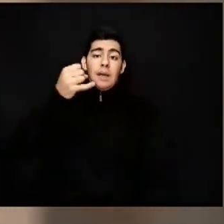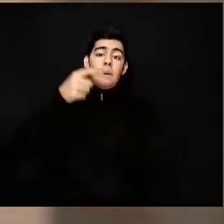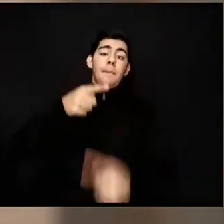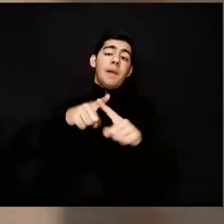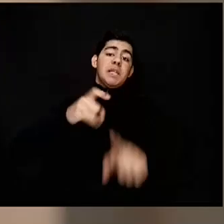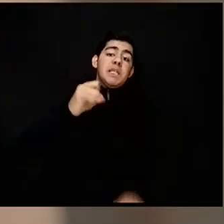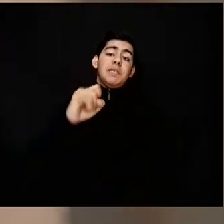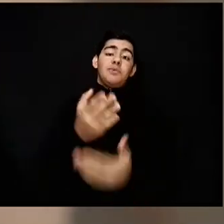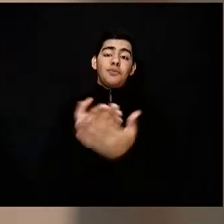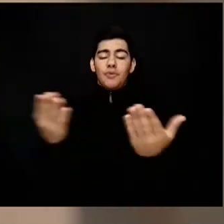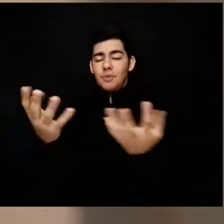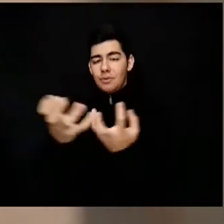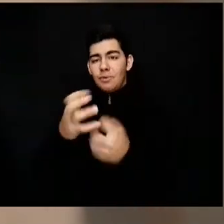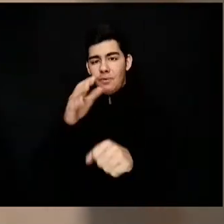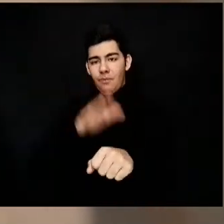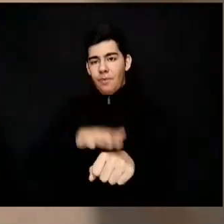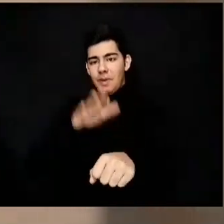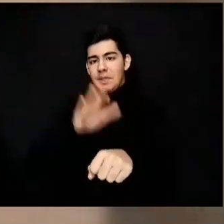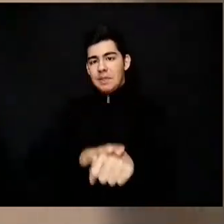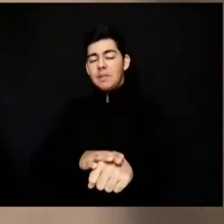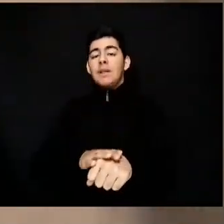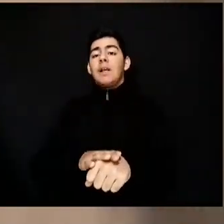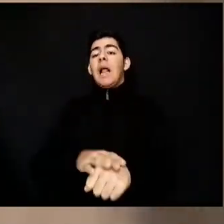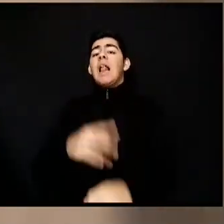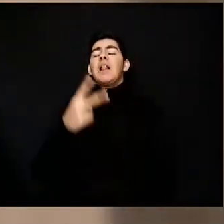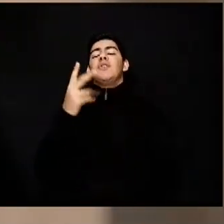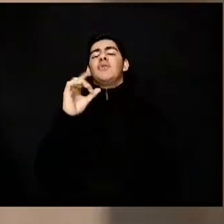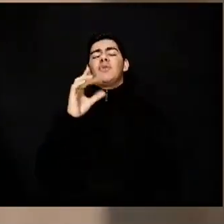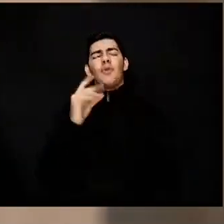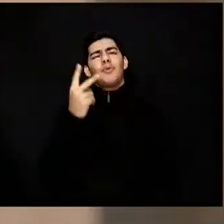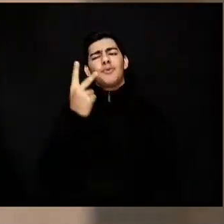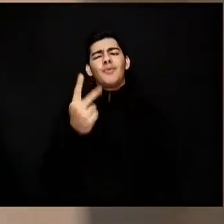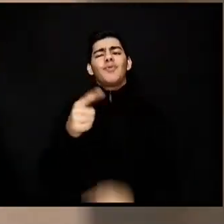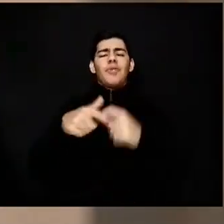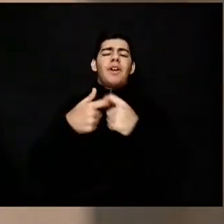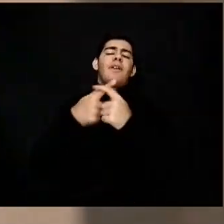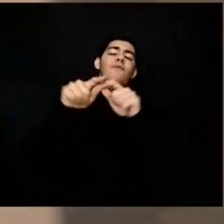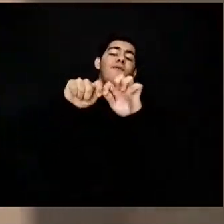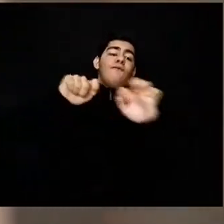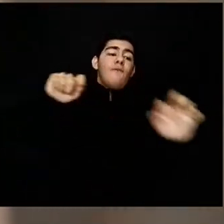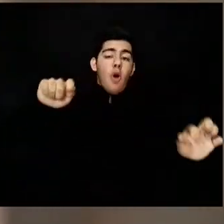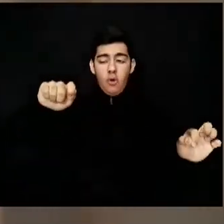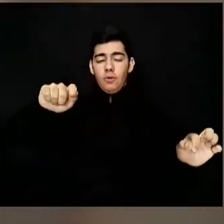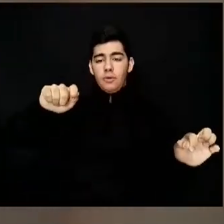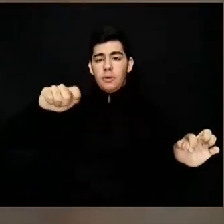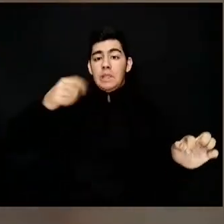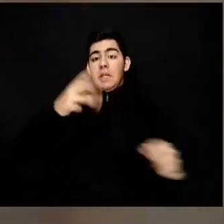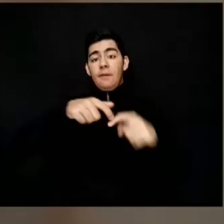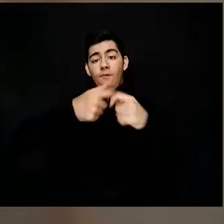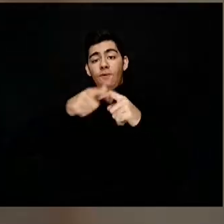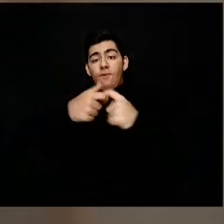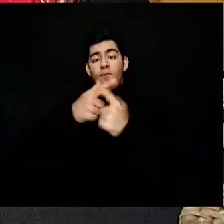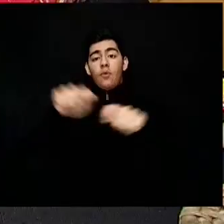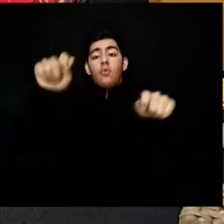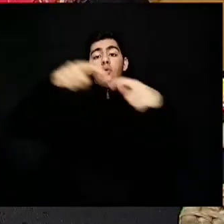que faça 2 voltas no pescoço, 3 voltas, fica a critério.